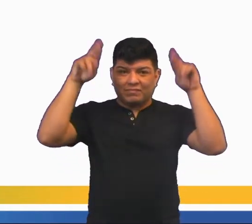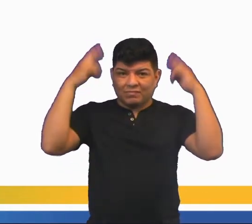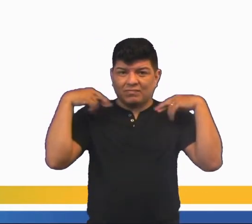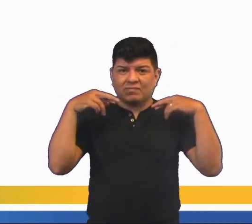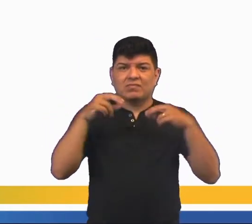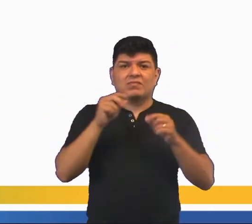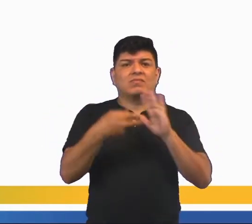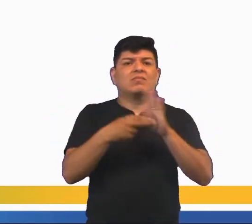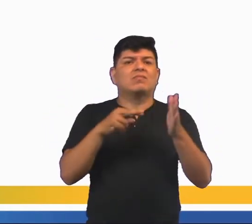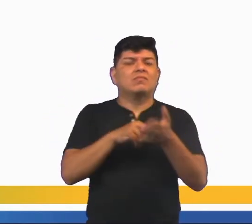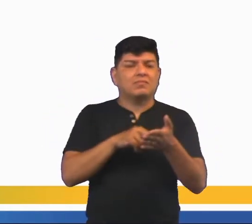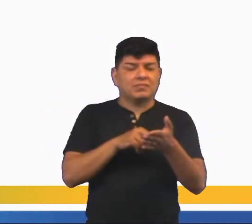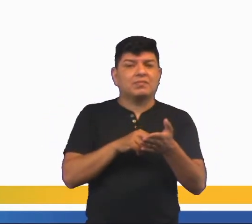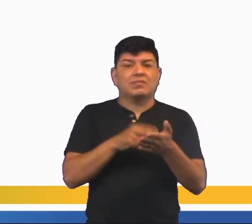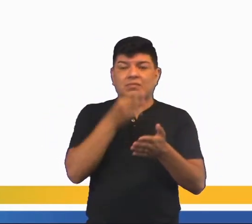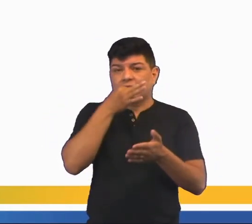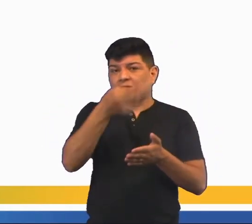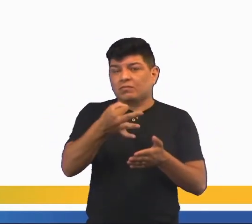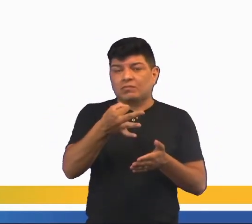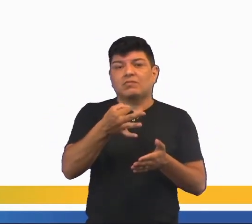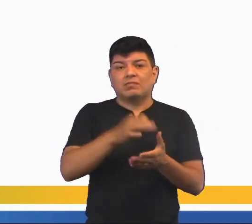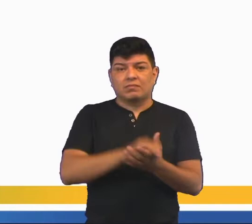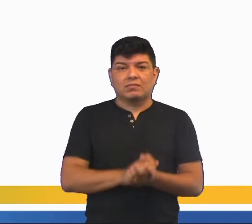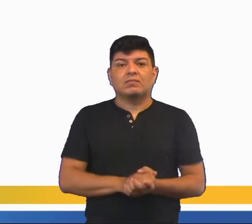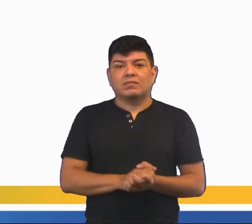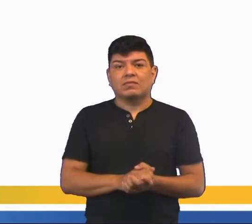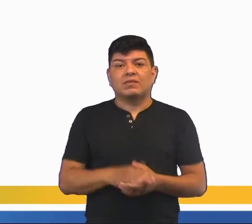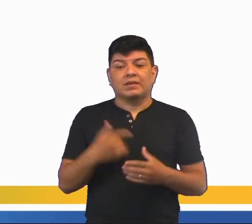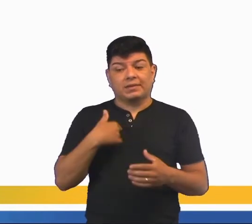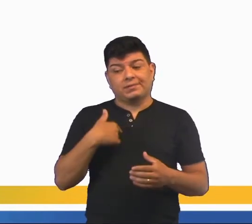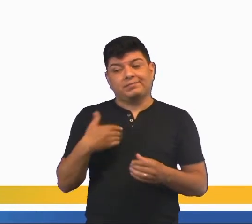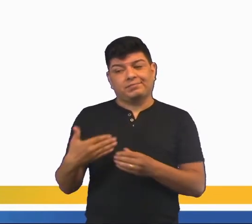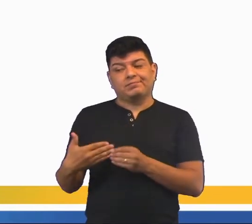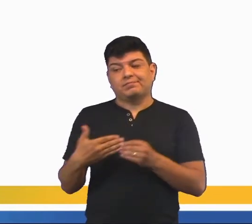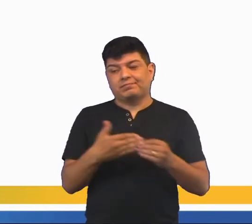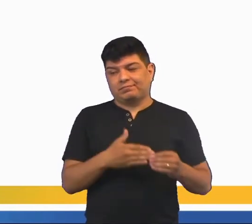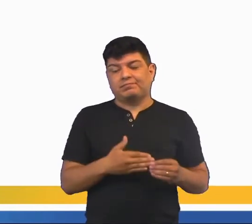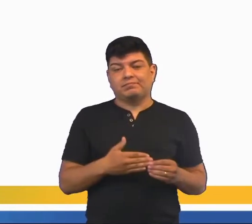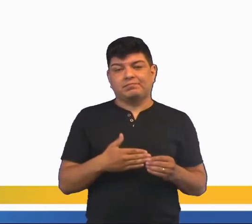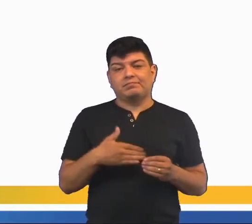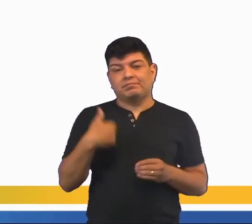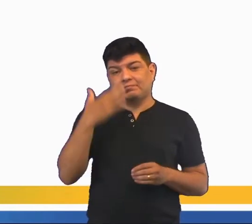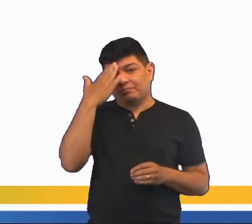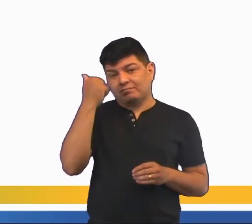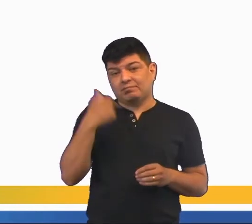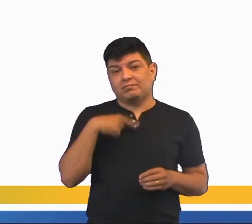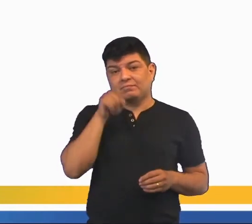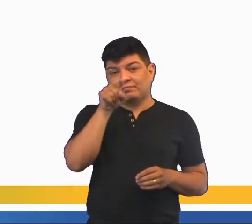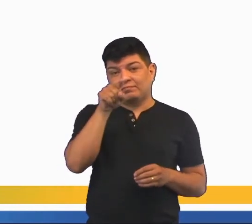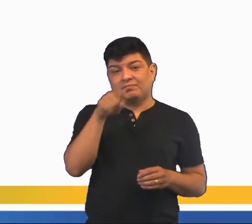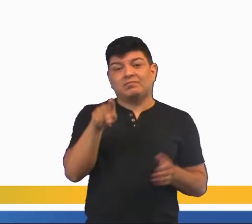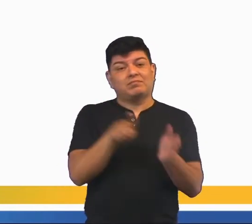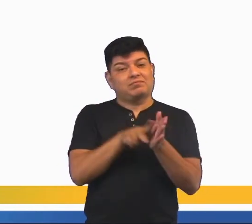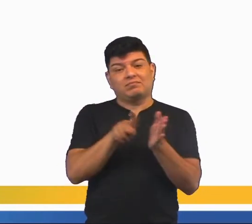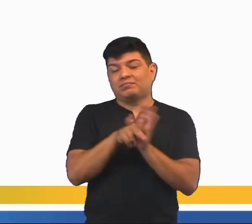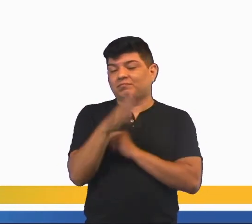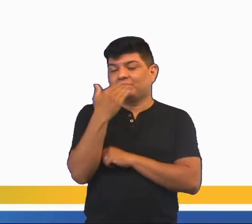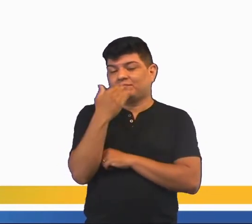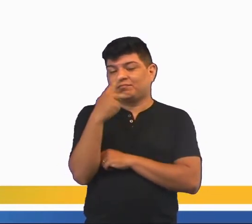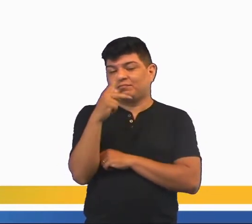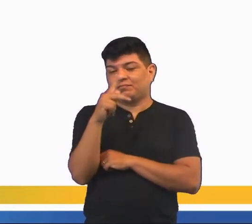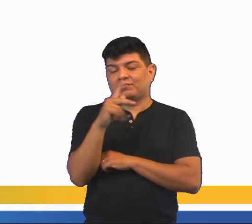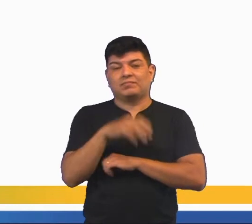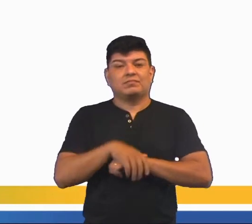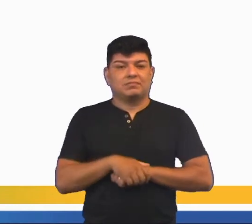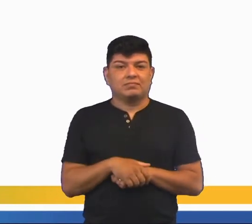O que ela quis dizer com isso? Né? Era a opinião dela. Bem, eu vou pegar, claro, vou pegar água para você, mas com certeza eu vou ser o quê? O seu